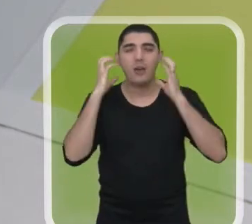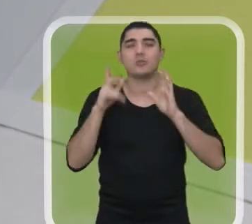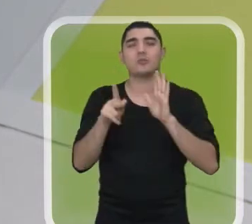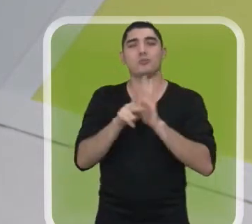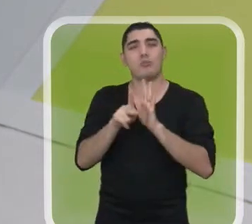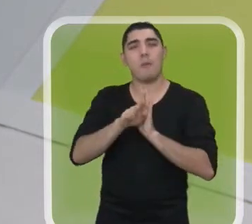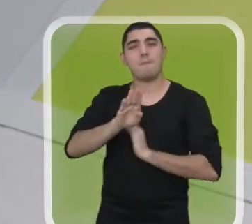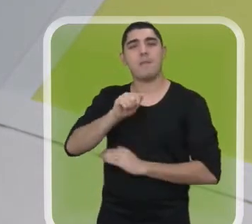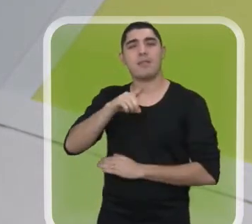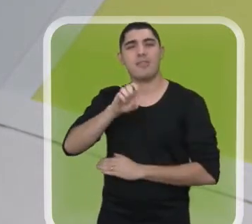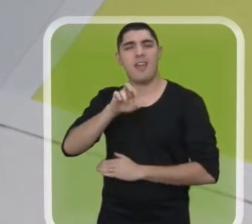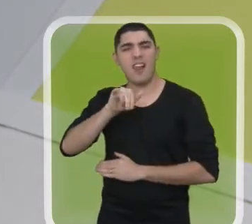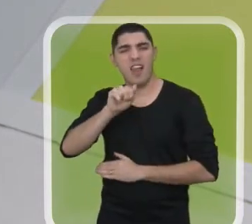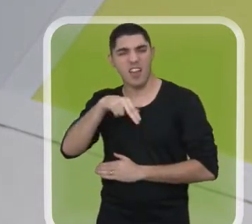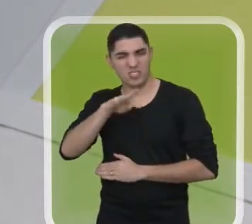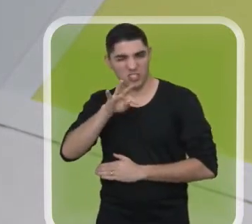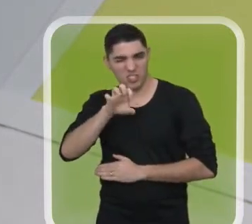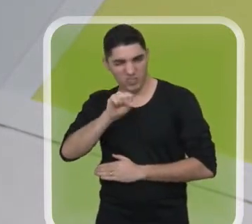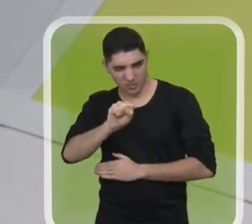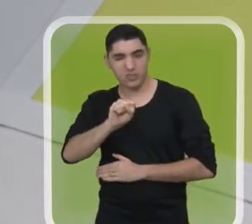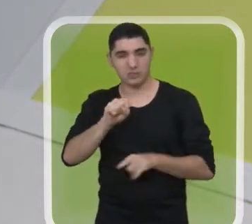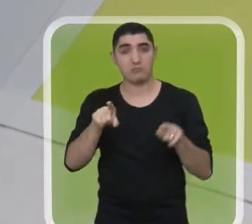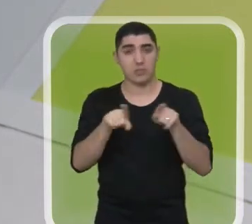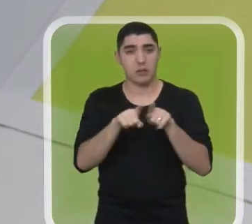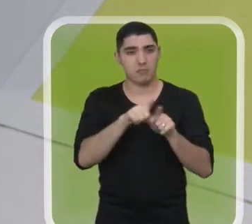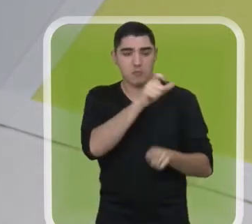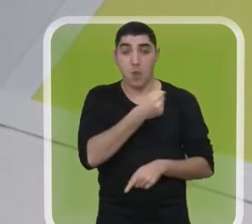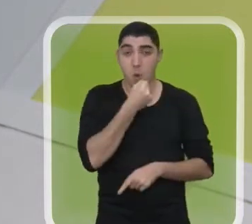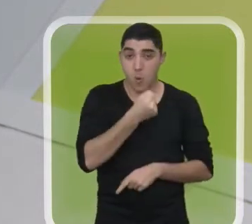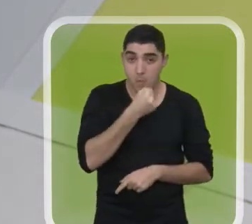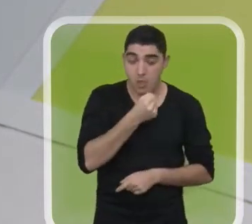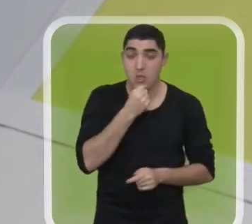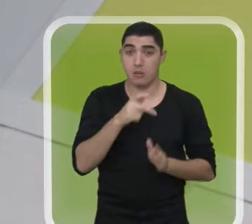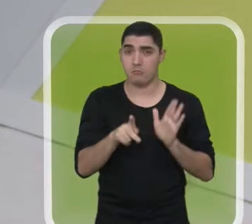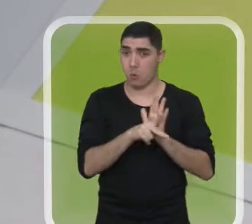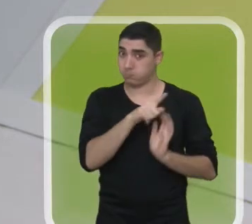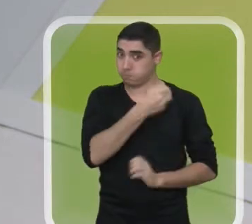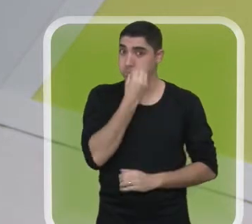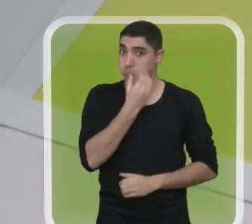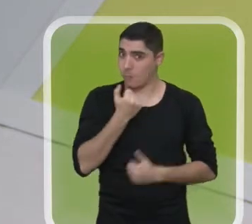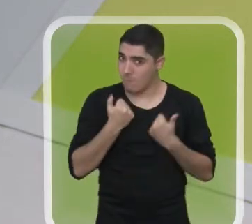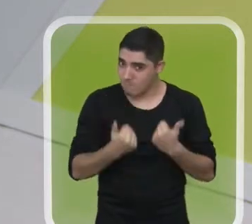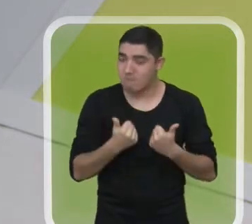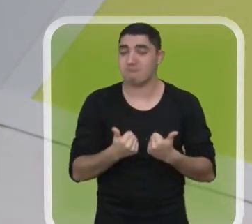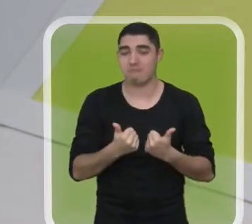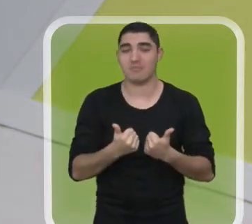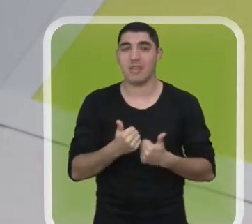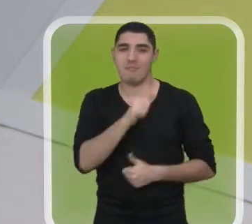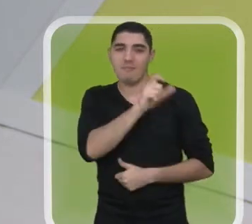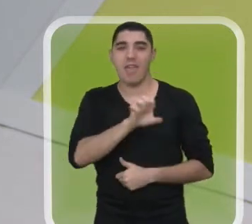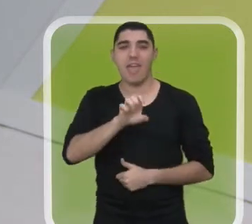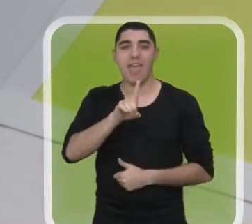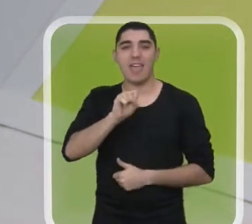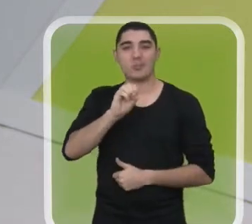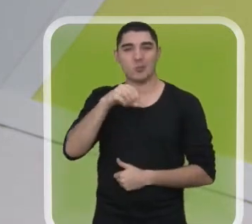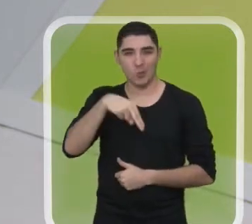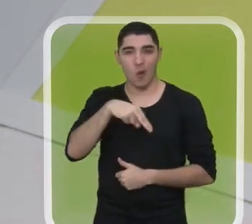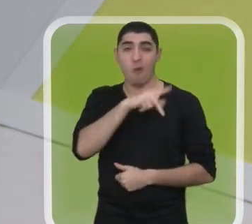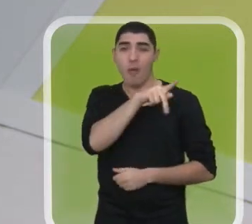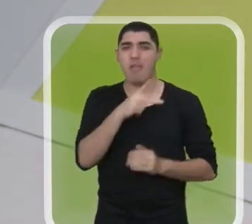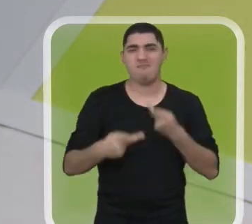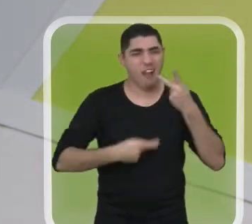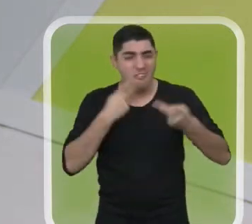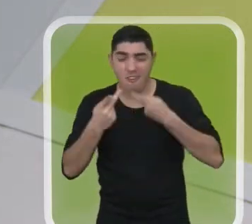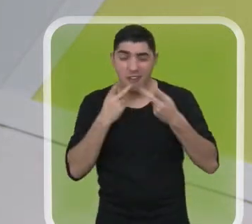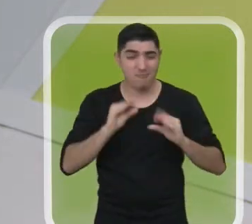o jornalista, radialista, comentarista, repórter esportivo dos bons, o nosso querido Edson Fonseca, o grilo falante,